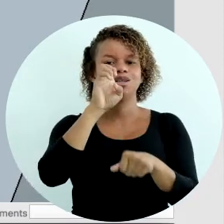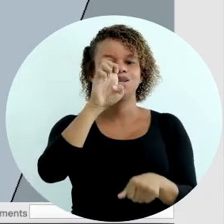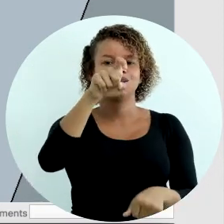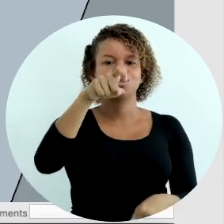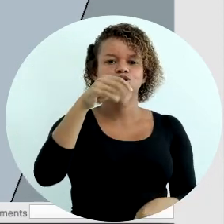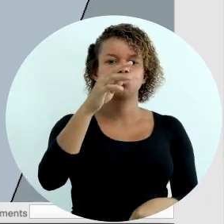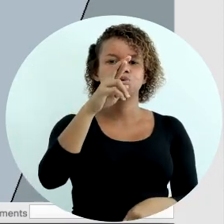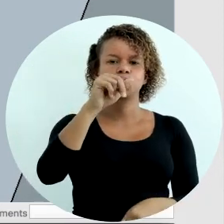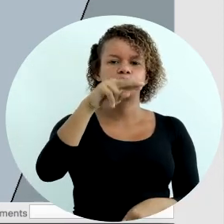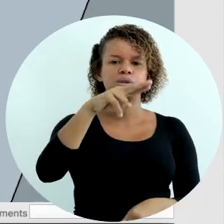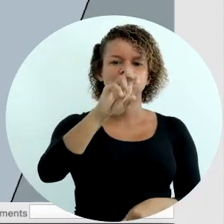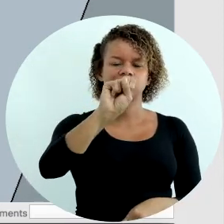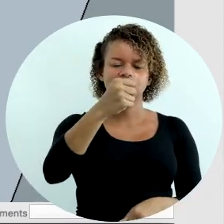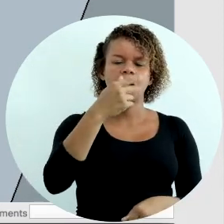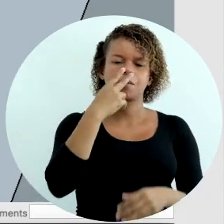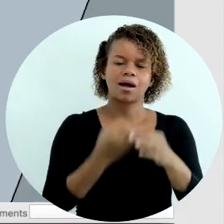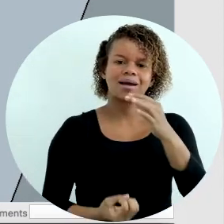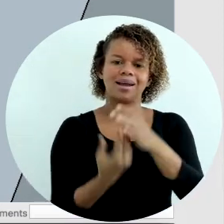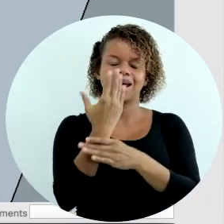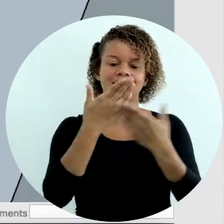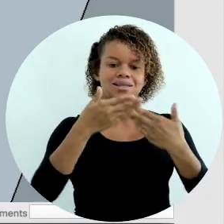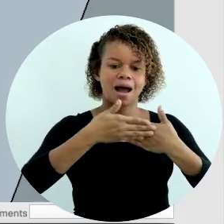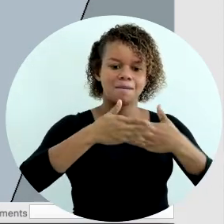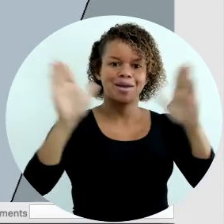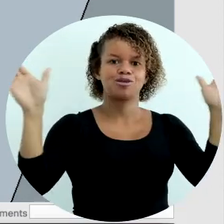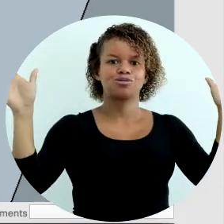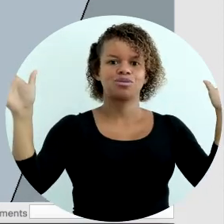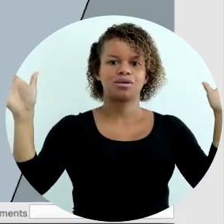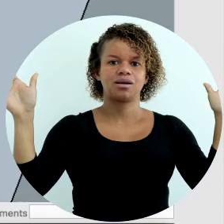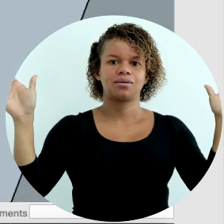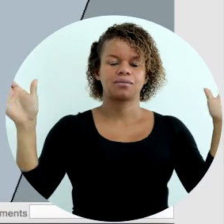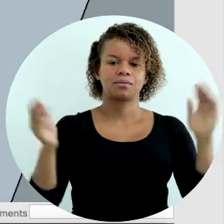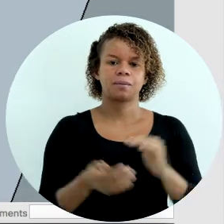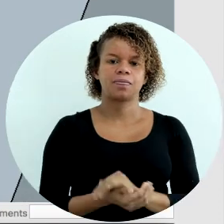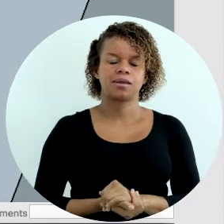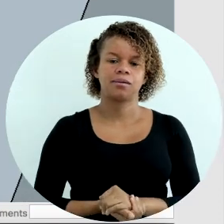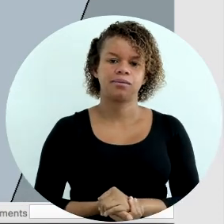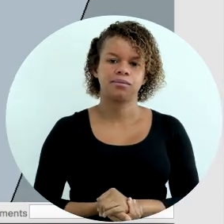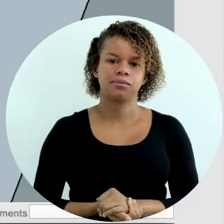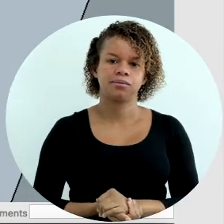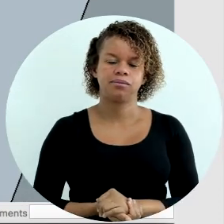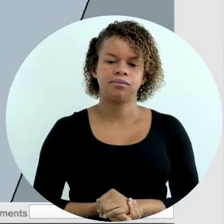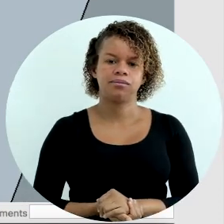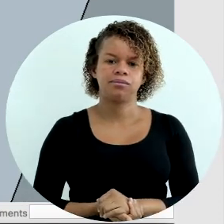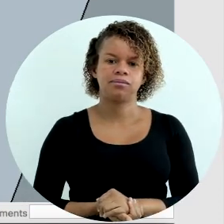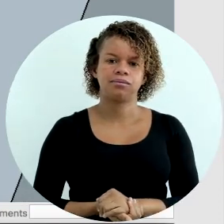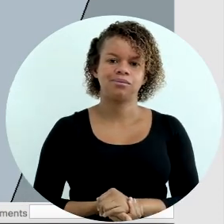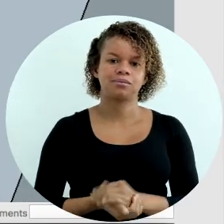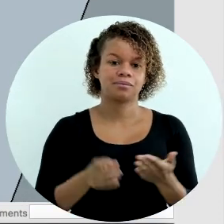ferramenta de extrusão Push and Pull para poder criar essa abertura.